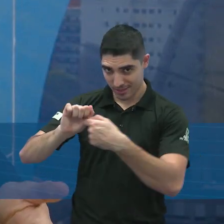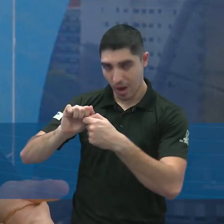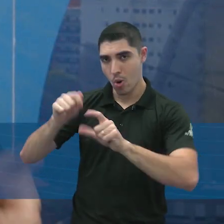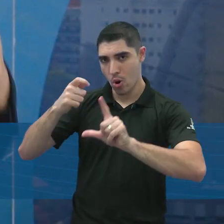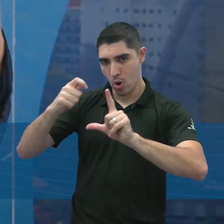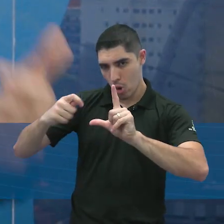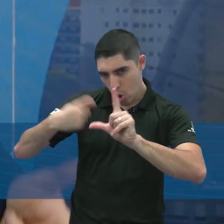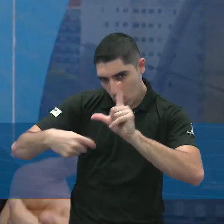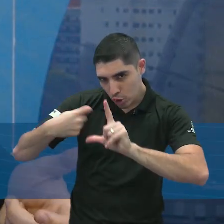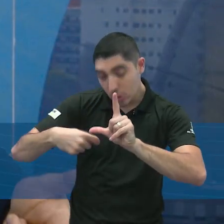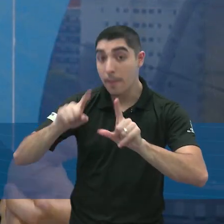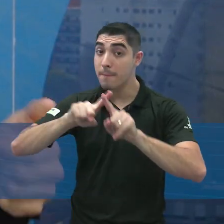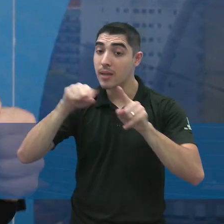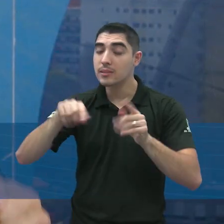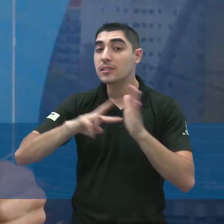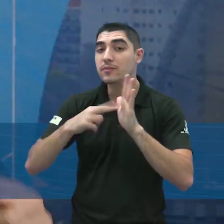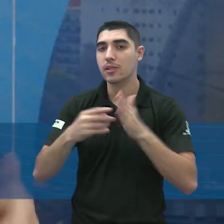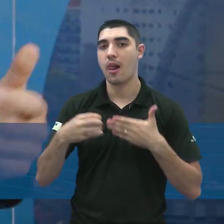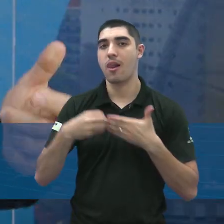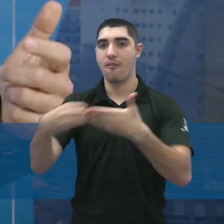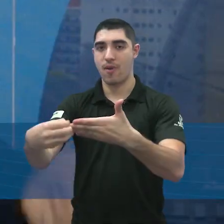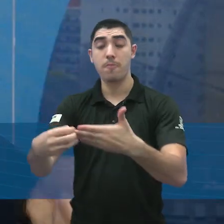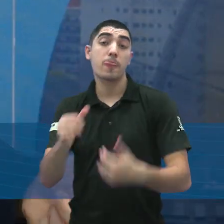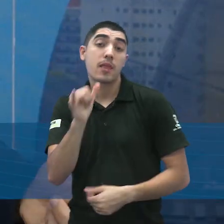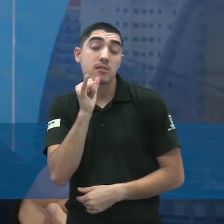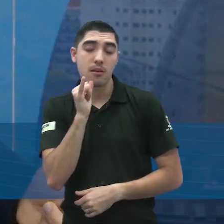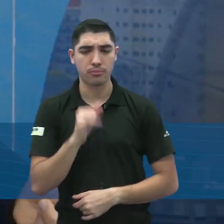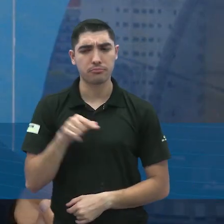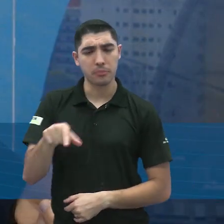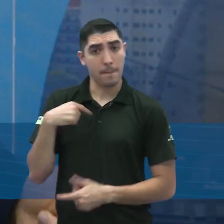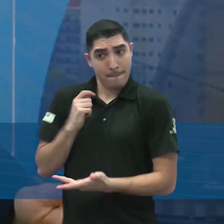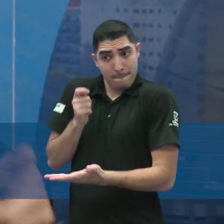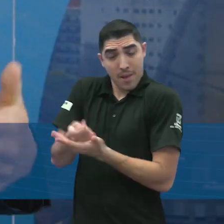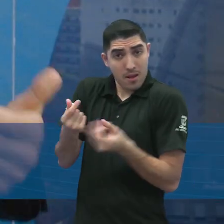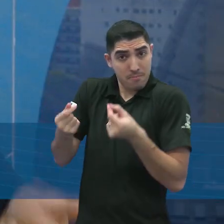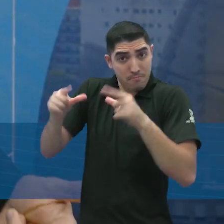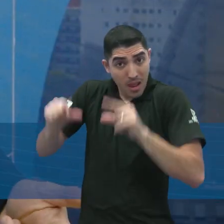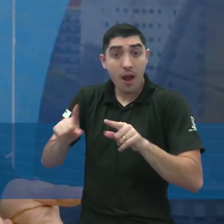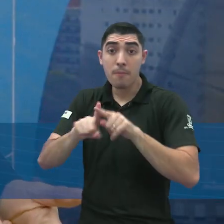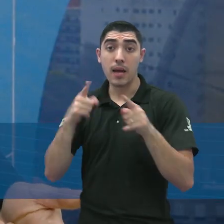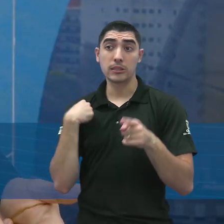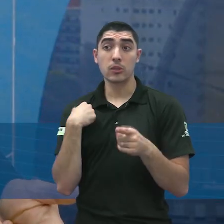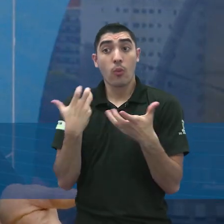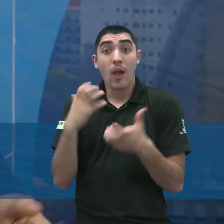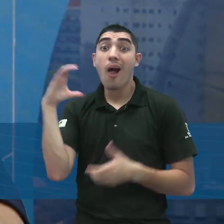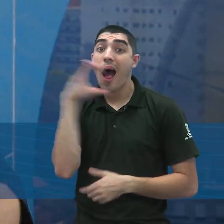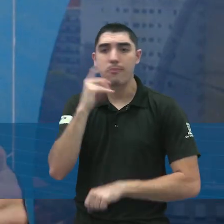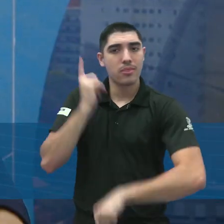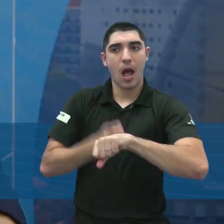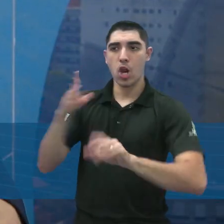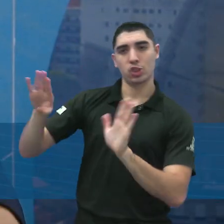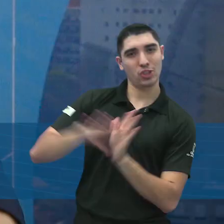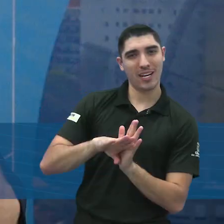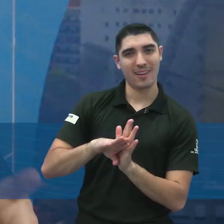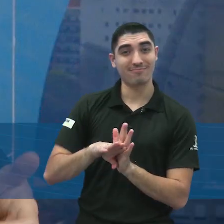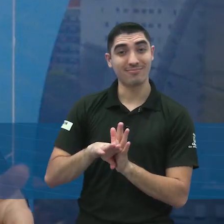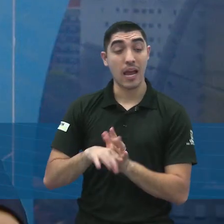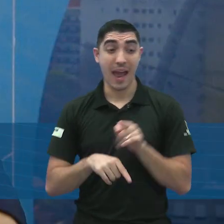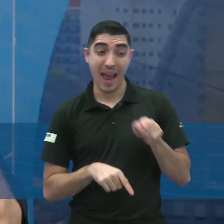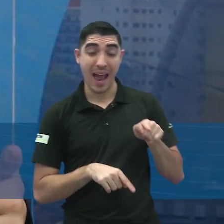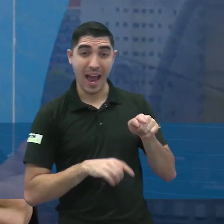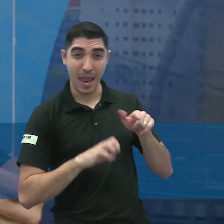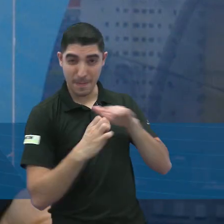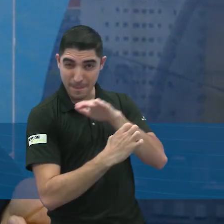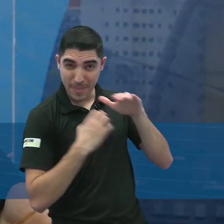custo possível, no menor tempo possível, né? Não quer pagar mais barato, mas também quer receber rápido, né? Hoje um comerciante que